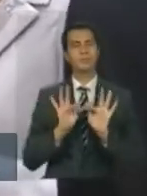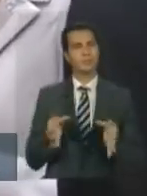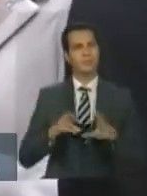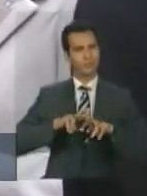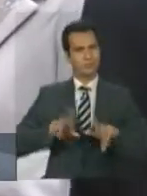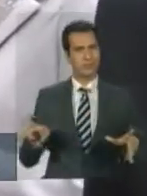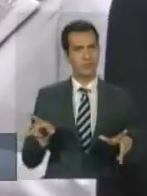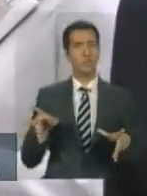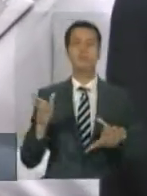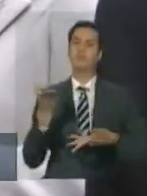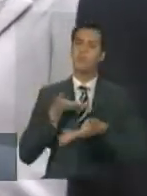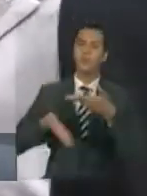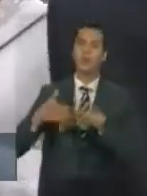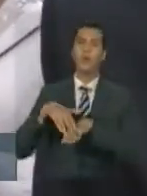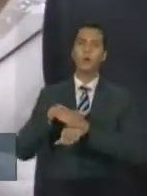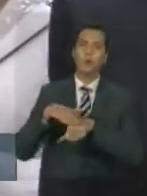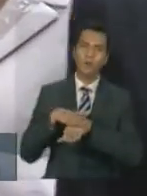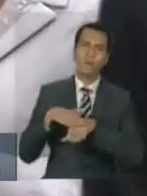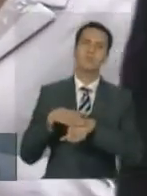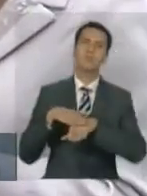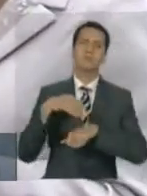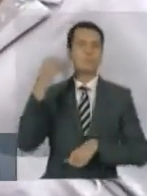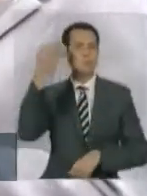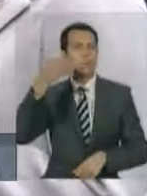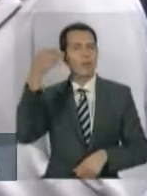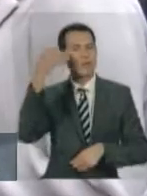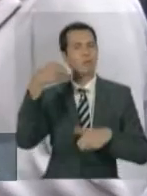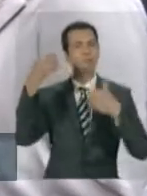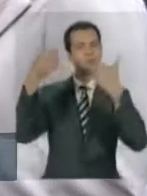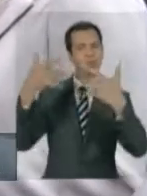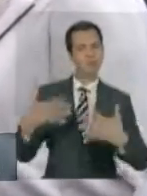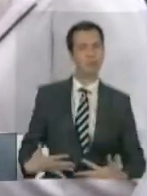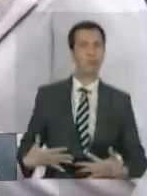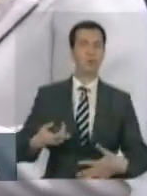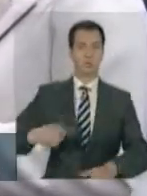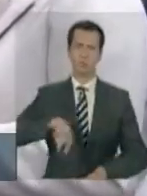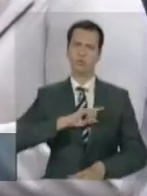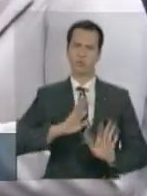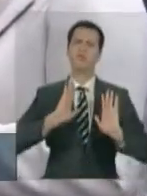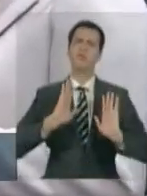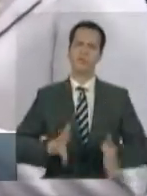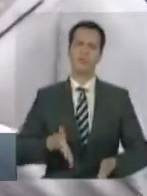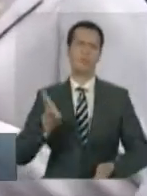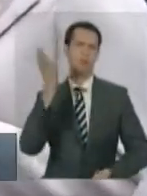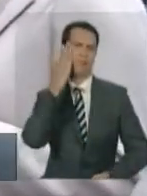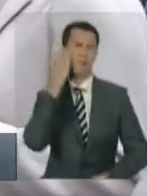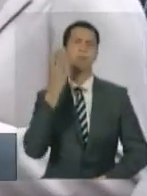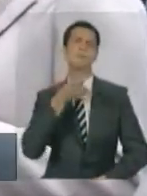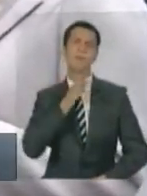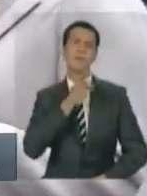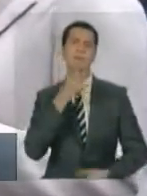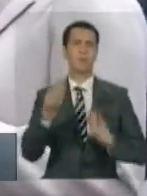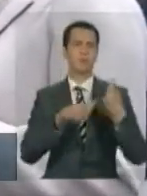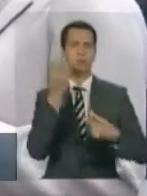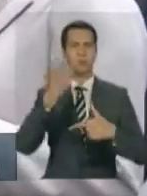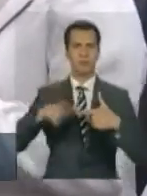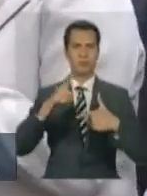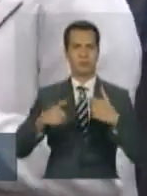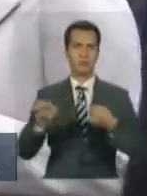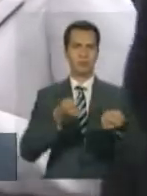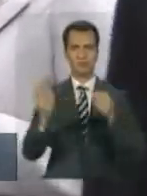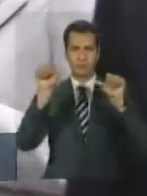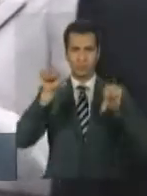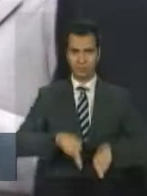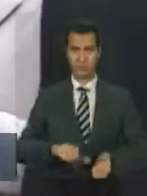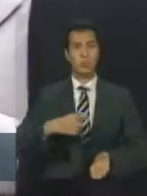Nós temos uma experiência muito complexa nessa área da crise. Nós sabemos o que significa